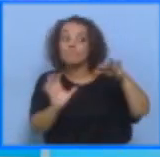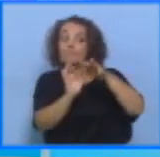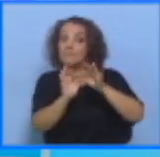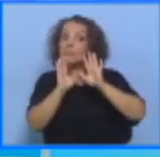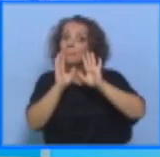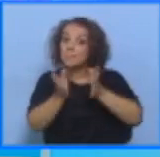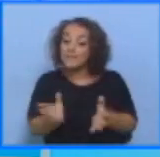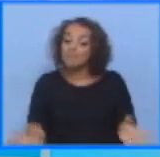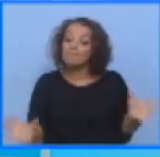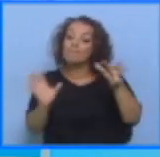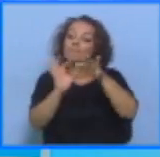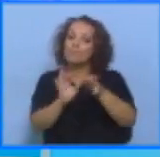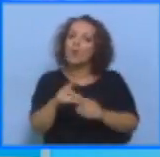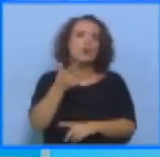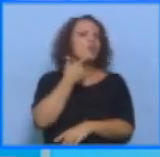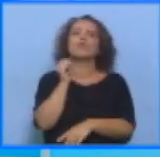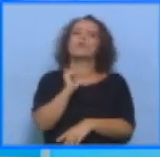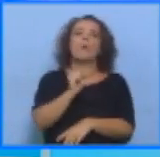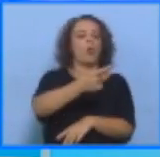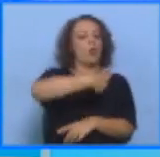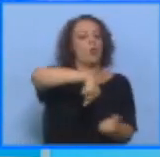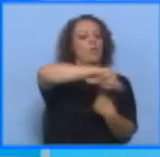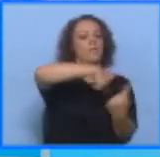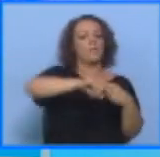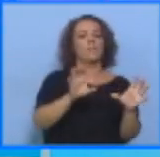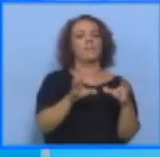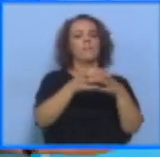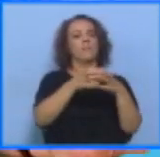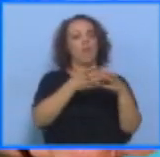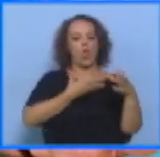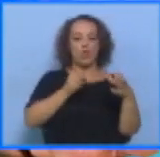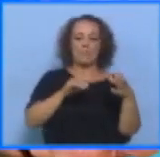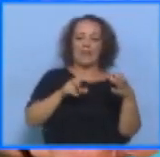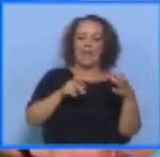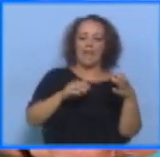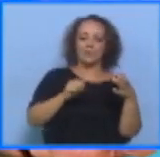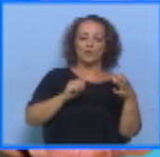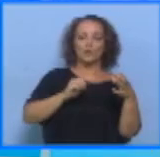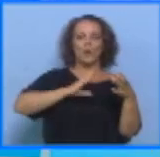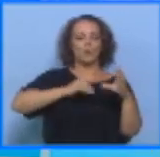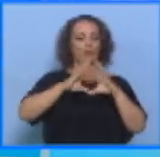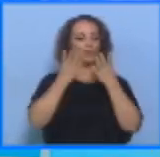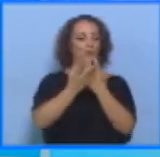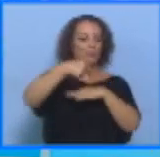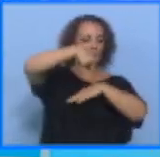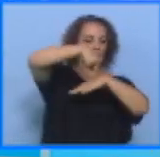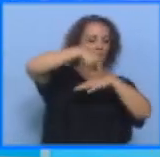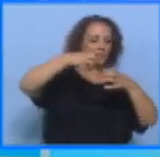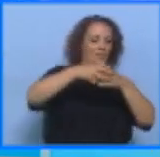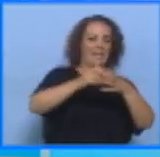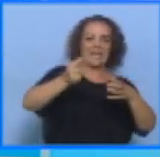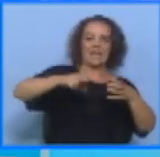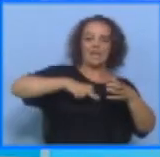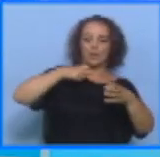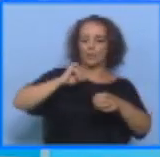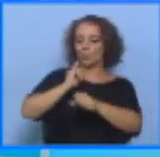mais solidariedade. Não pode haver dominicanos a viver ricos numa parte do mundo e outros a viver pobres noutra parte do mundo. Isso não pode ser. E,